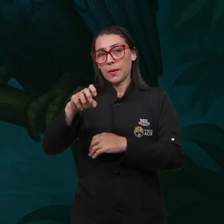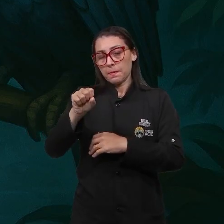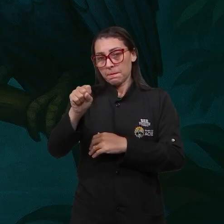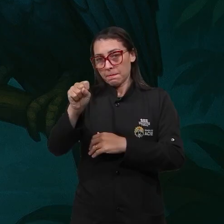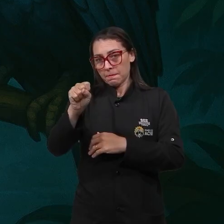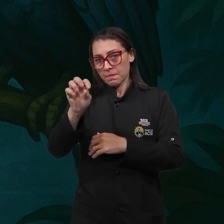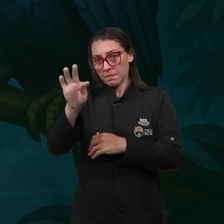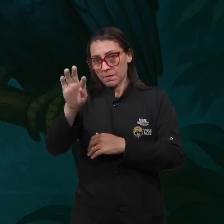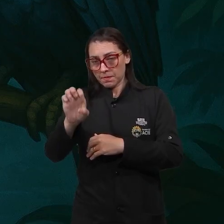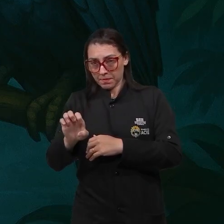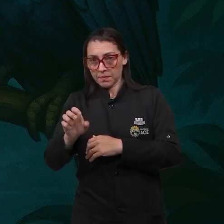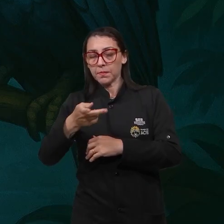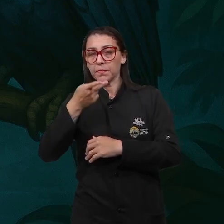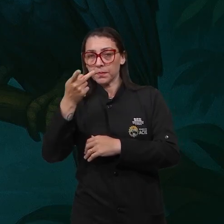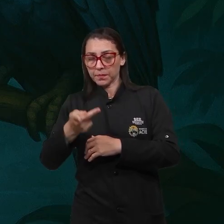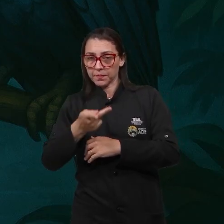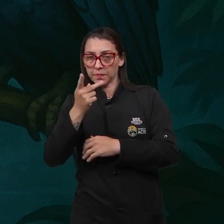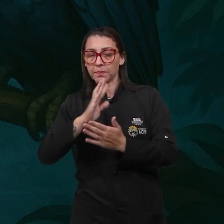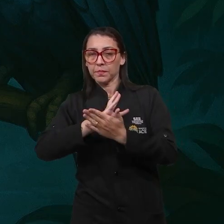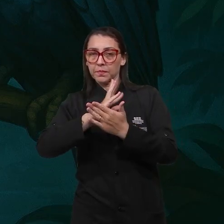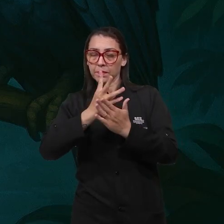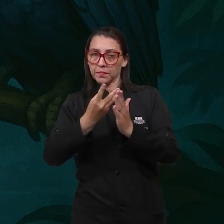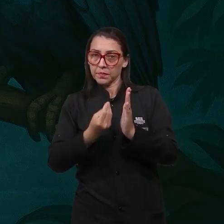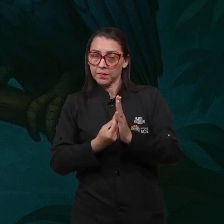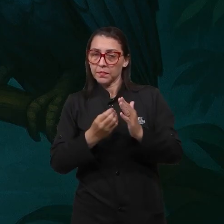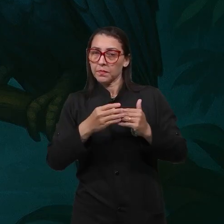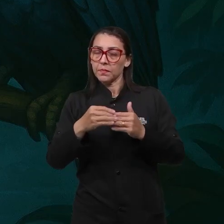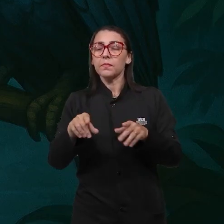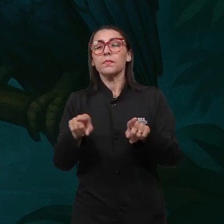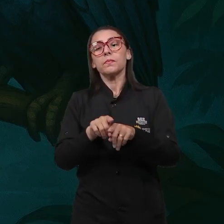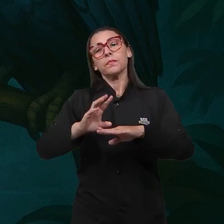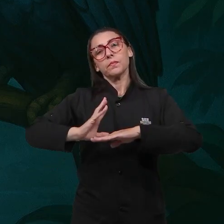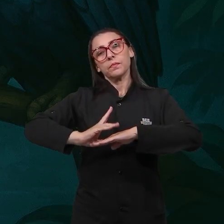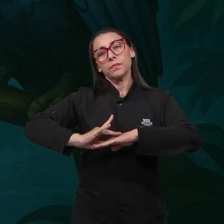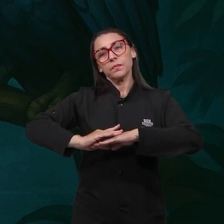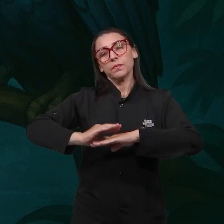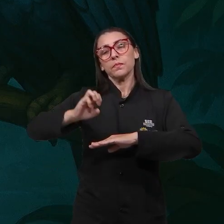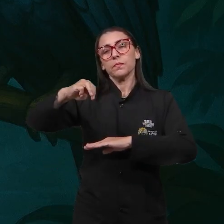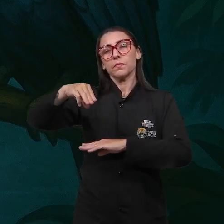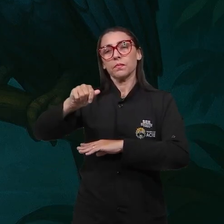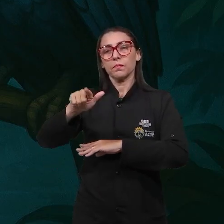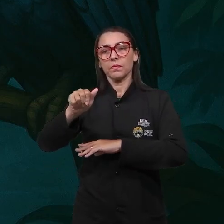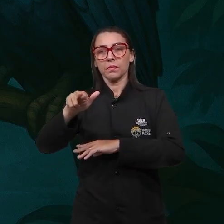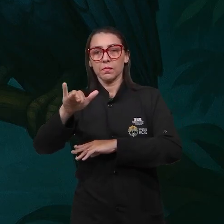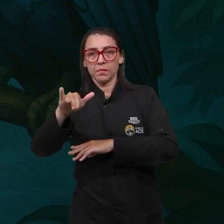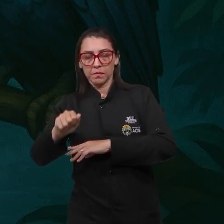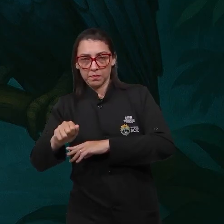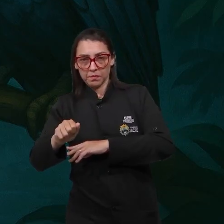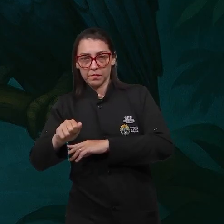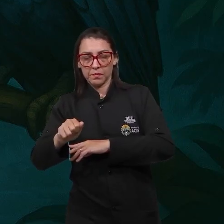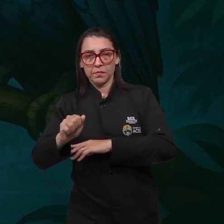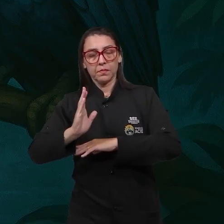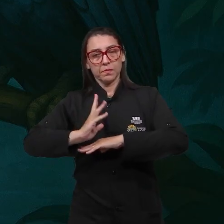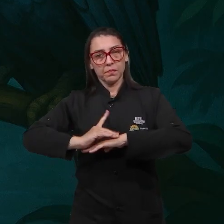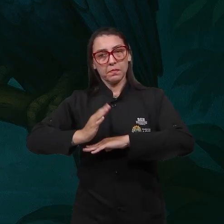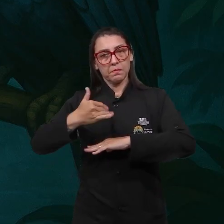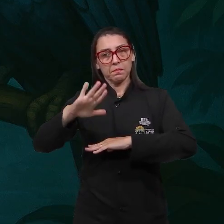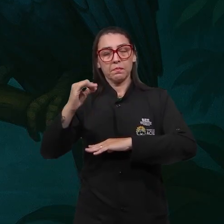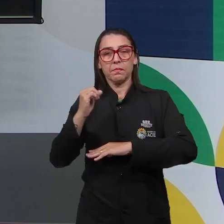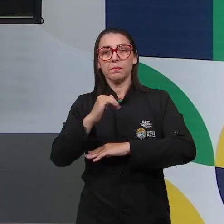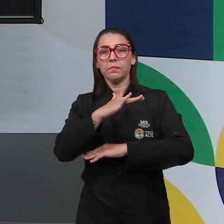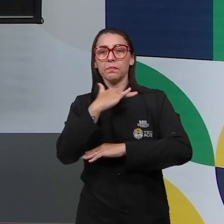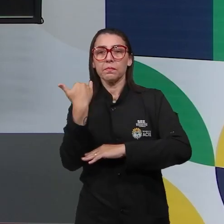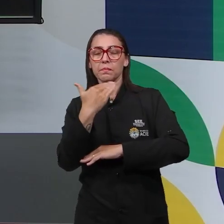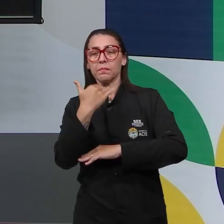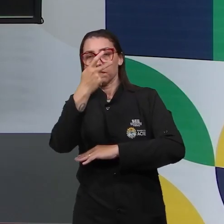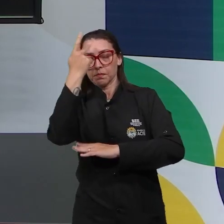Realmente, conta-se, né, que na floresta amazônica ela traz também várias doenças, por exemplo, a malária, que é uma das doenças que mais matou pessoas